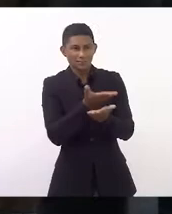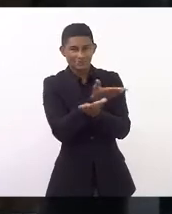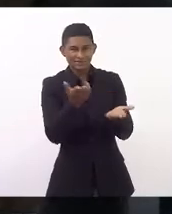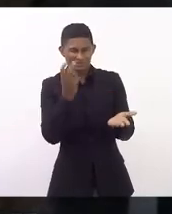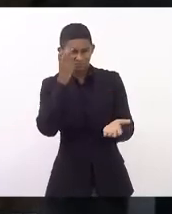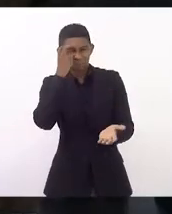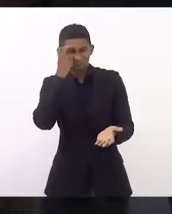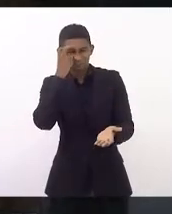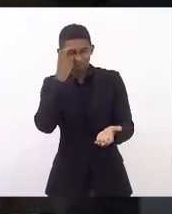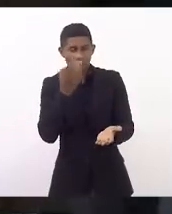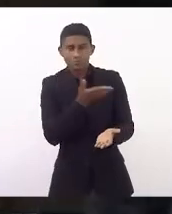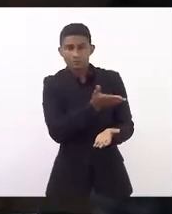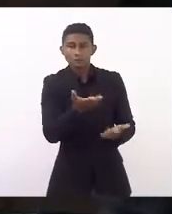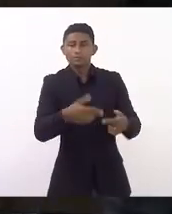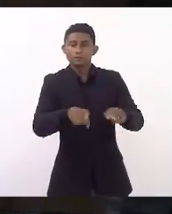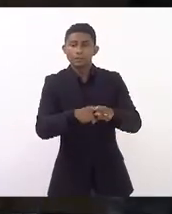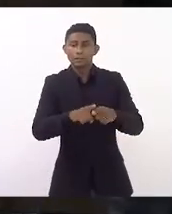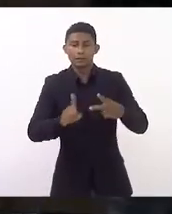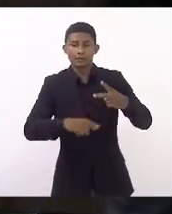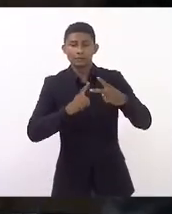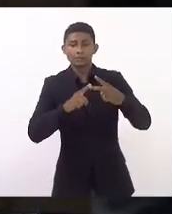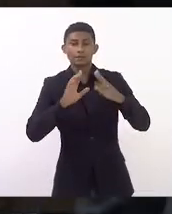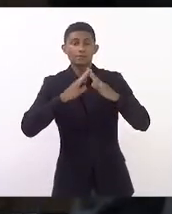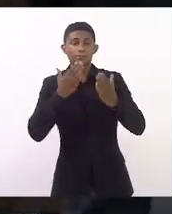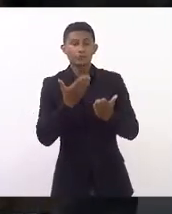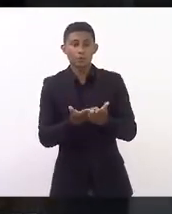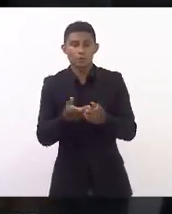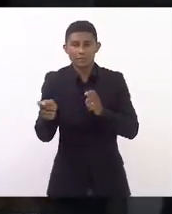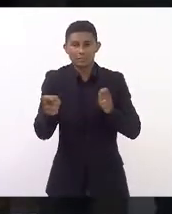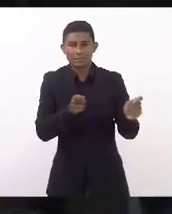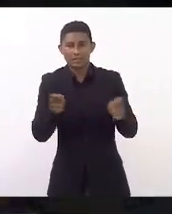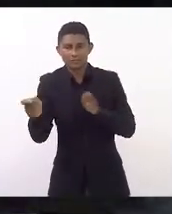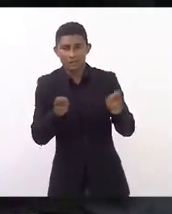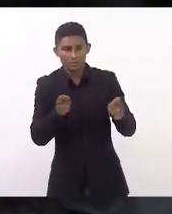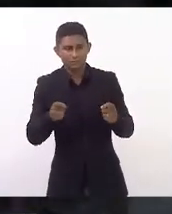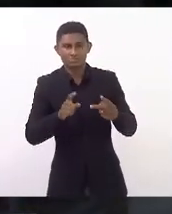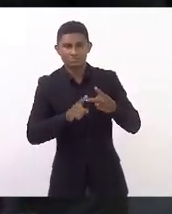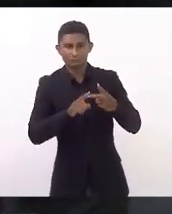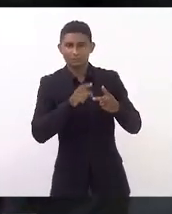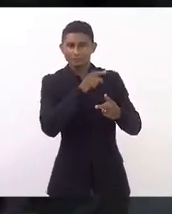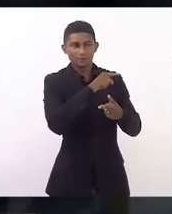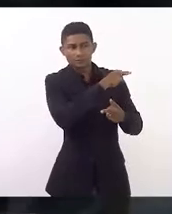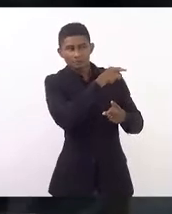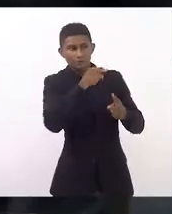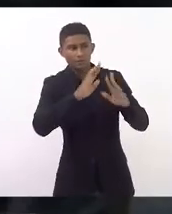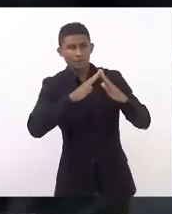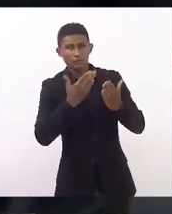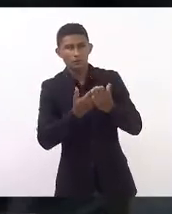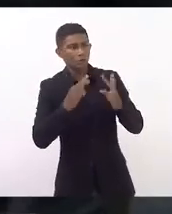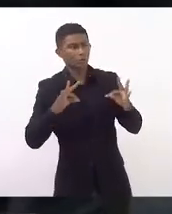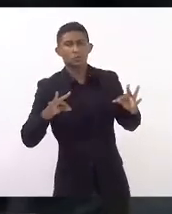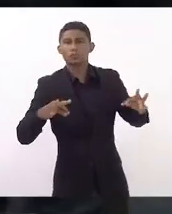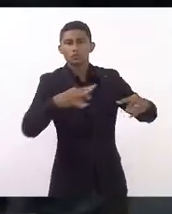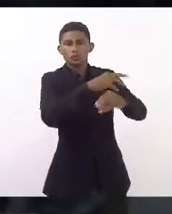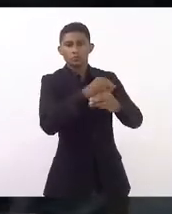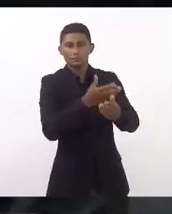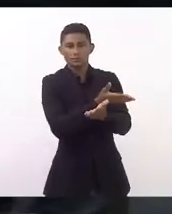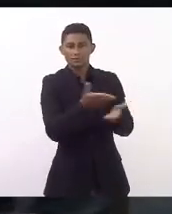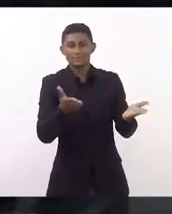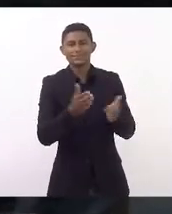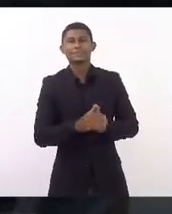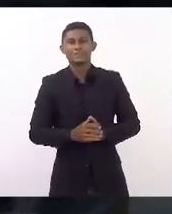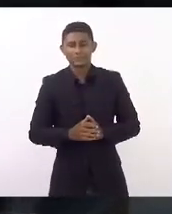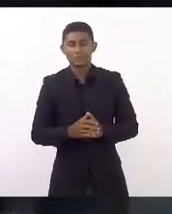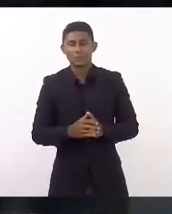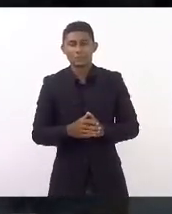mas também tem as escolas de administração, de formação técnica, todas elas tiveram